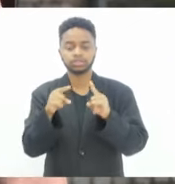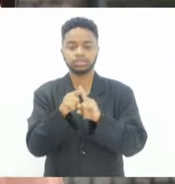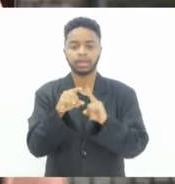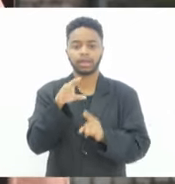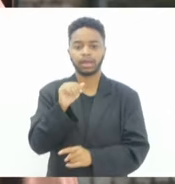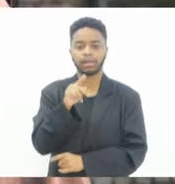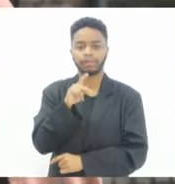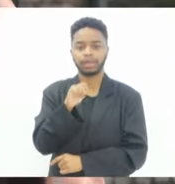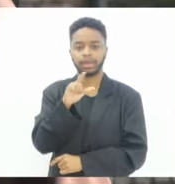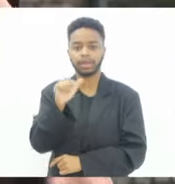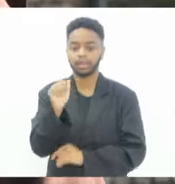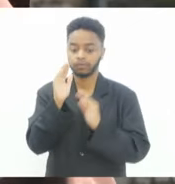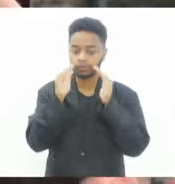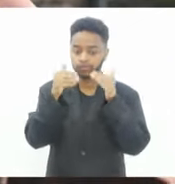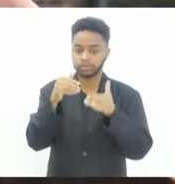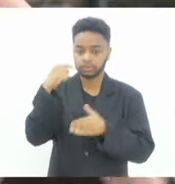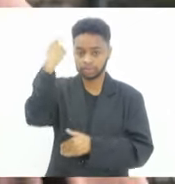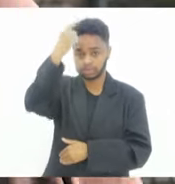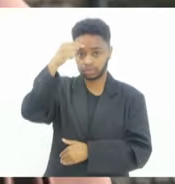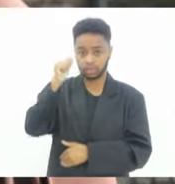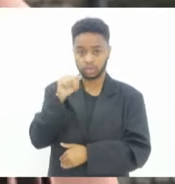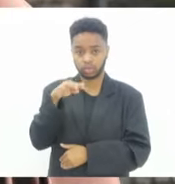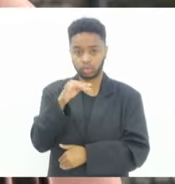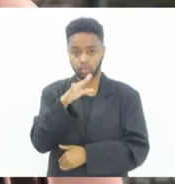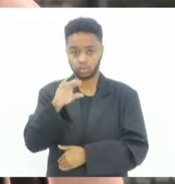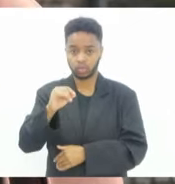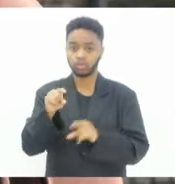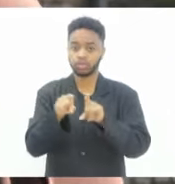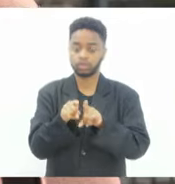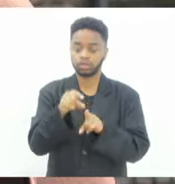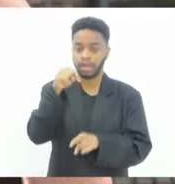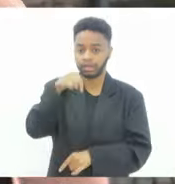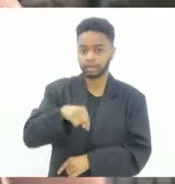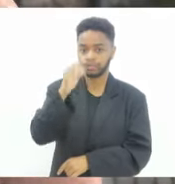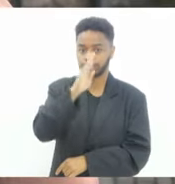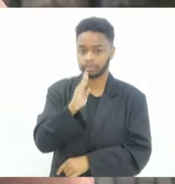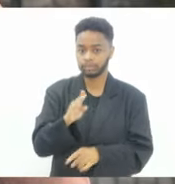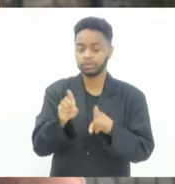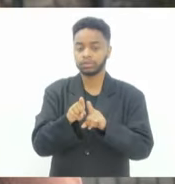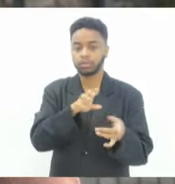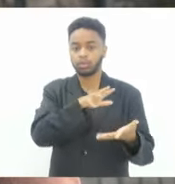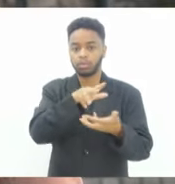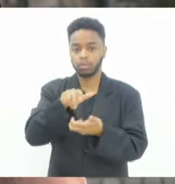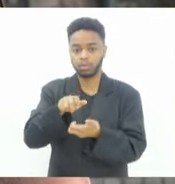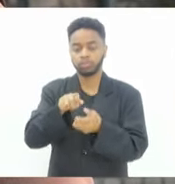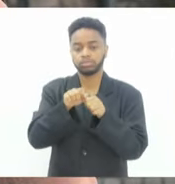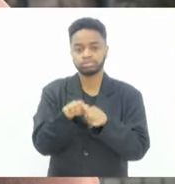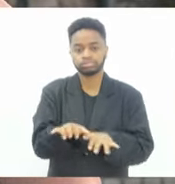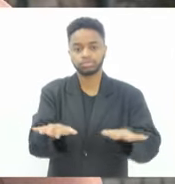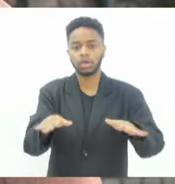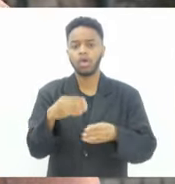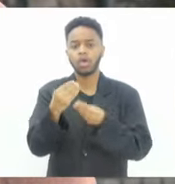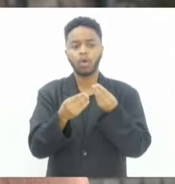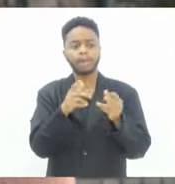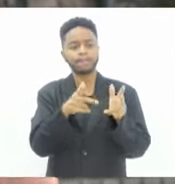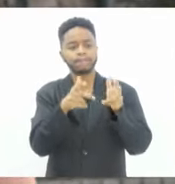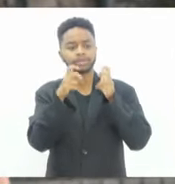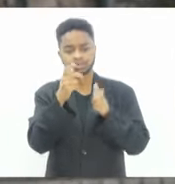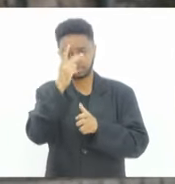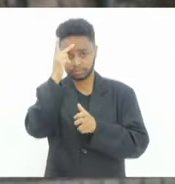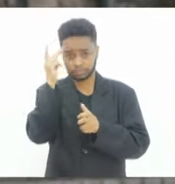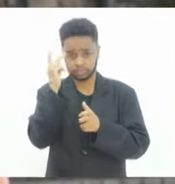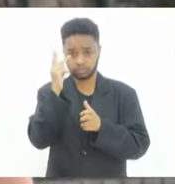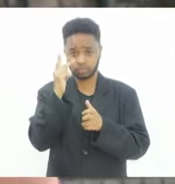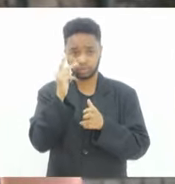capelas dedicadas a Santo Antônio, no Brasil e no mundo todo. Frei, como hoje você vê a devoção ao Santo Antônio?